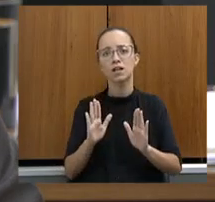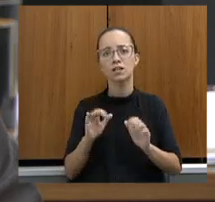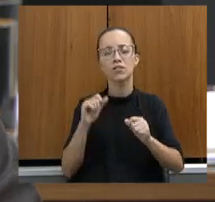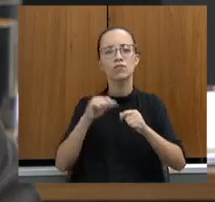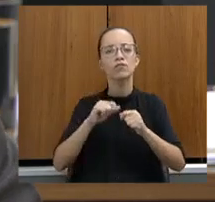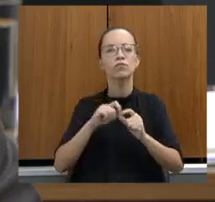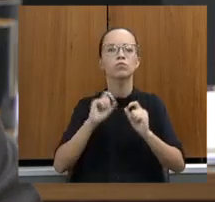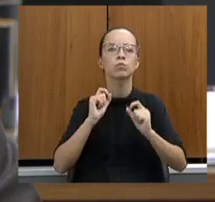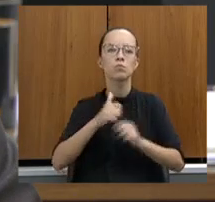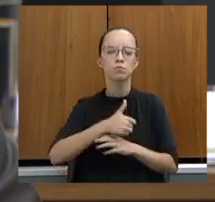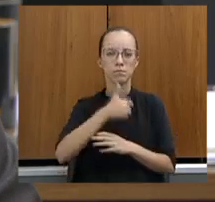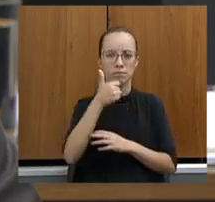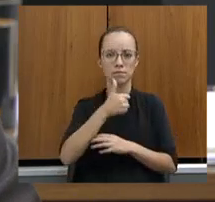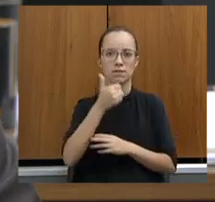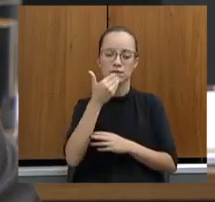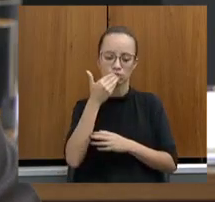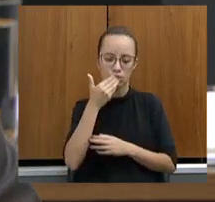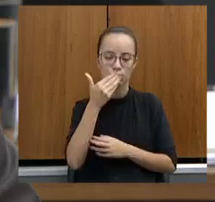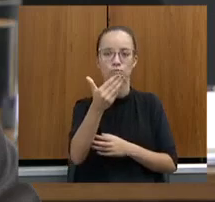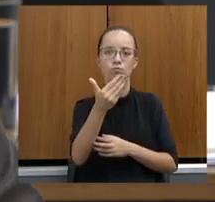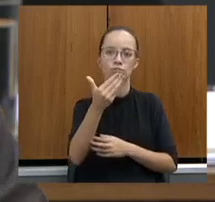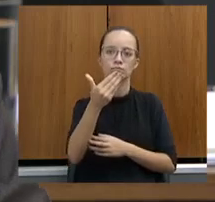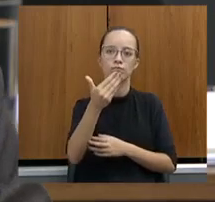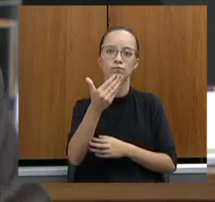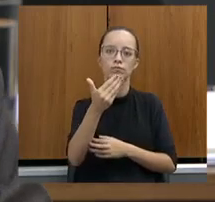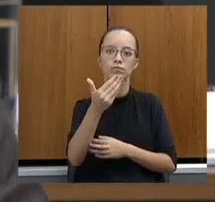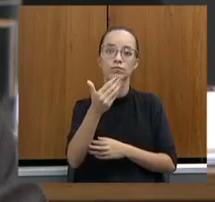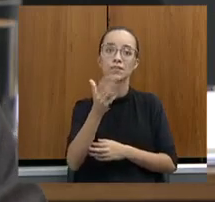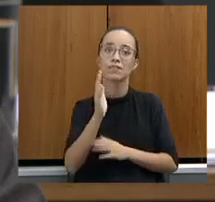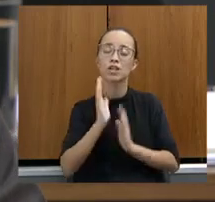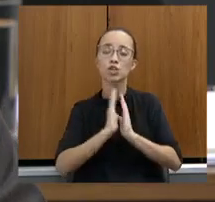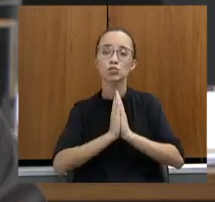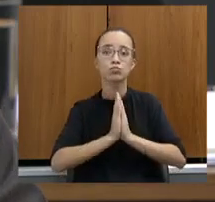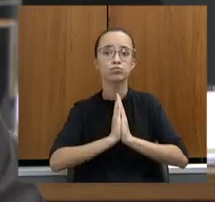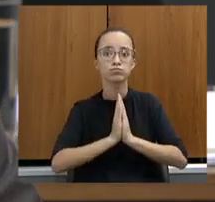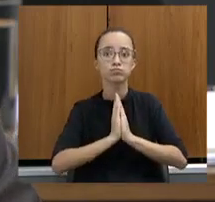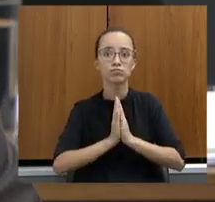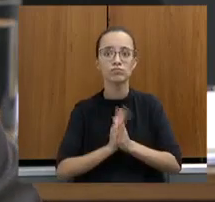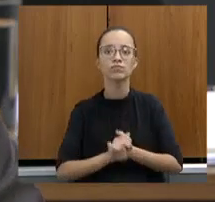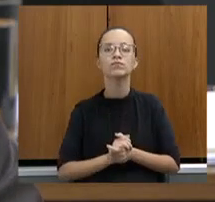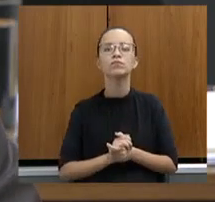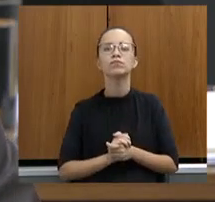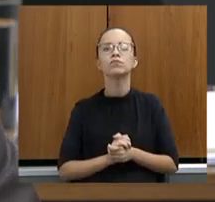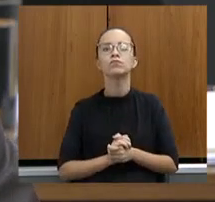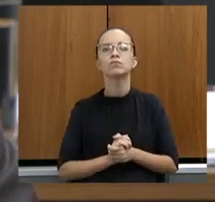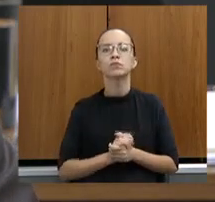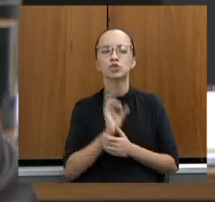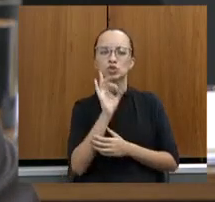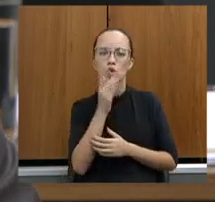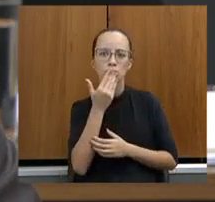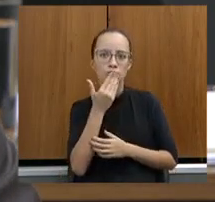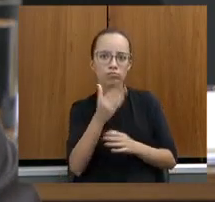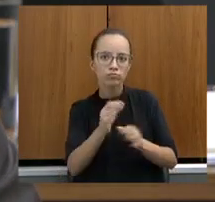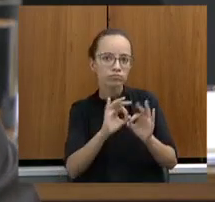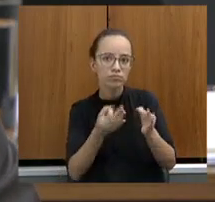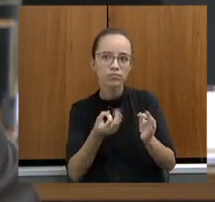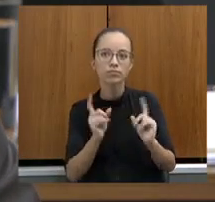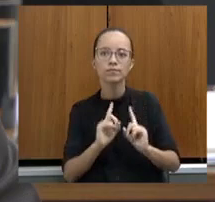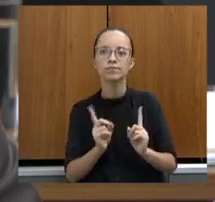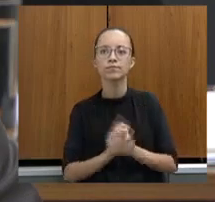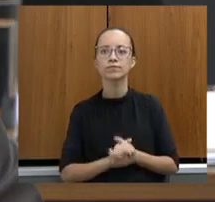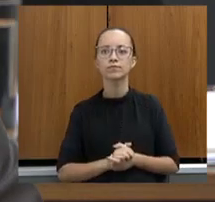a minha primeira solicitação Na verdade é um apelo né vai mais do que uma solicitação